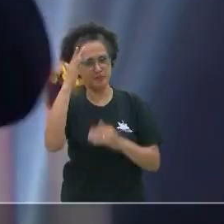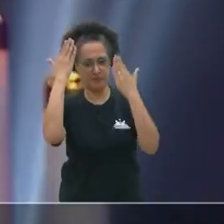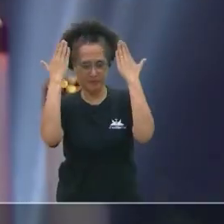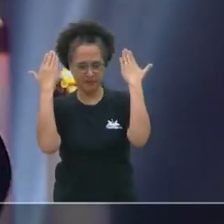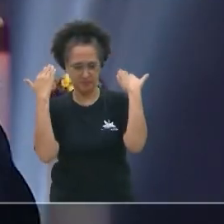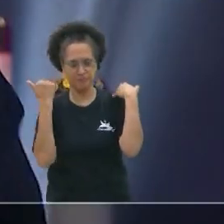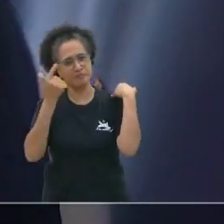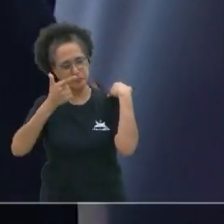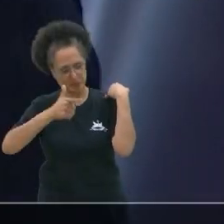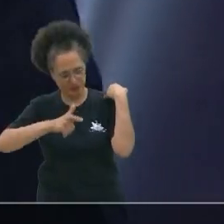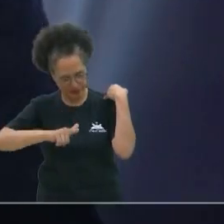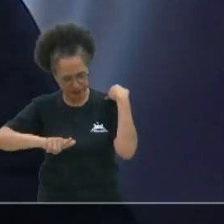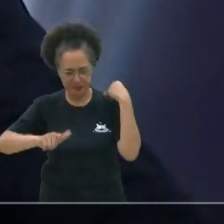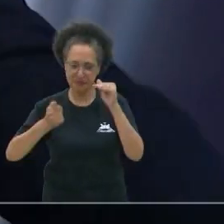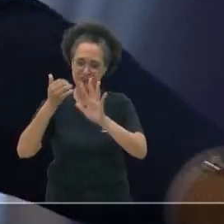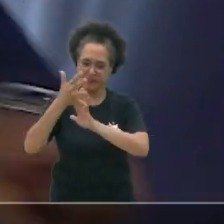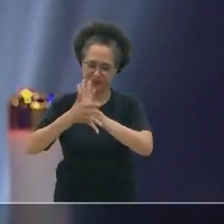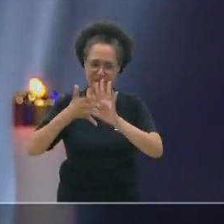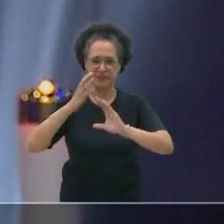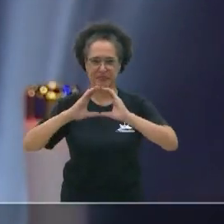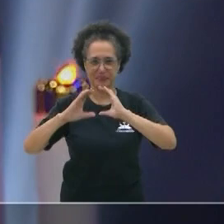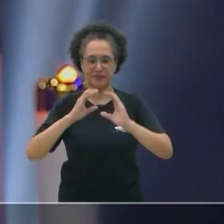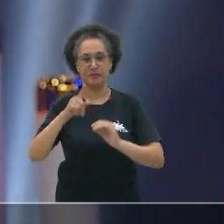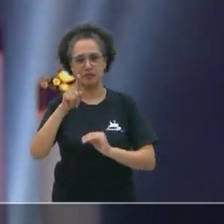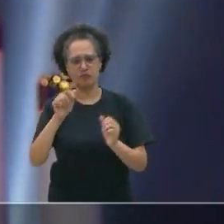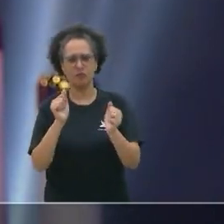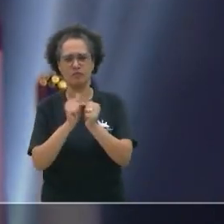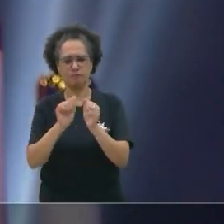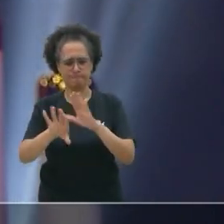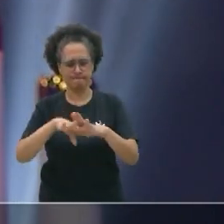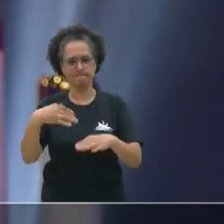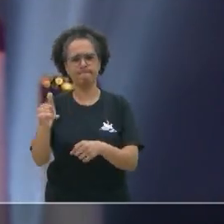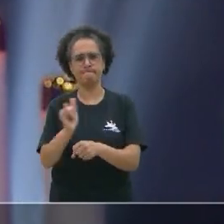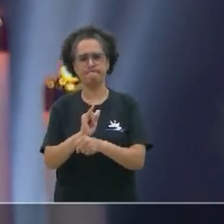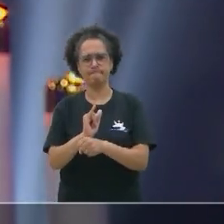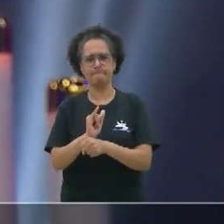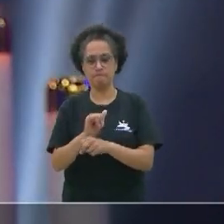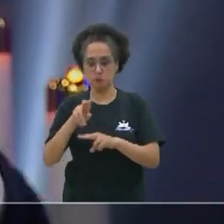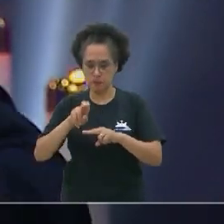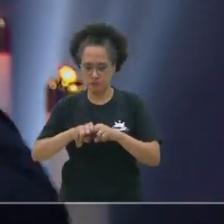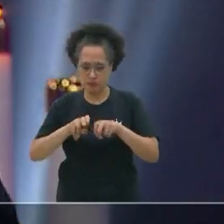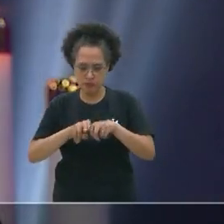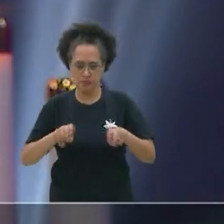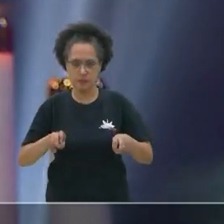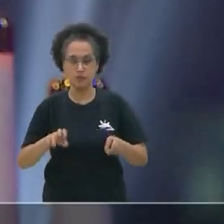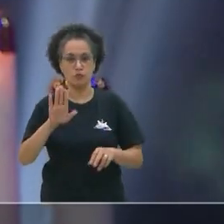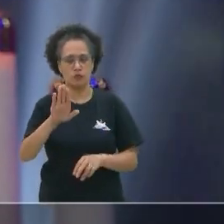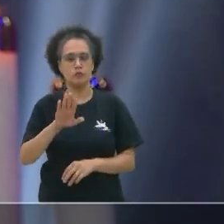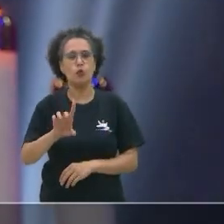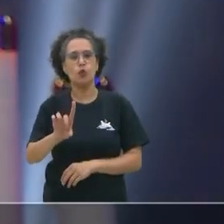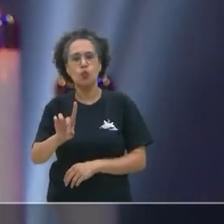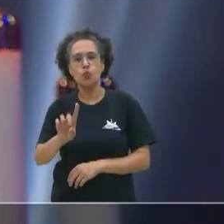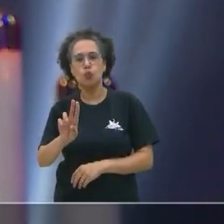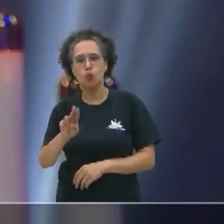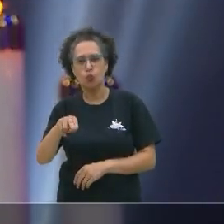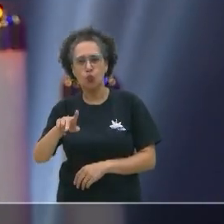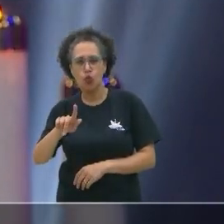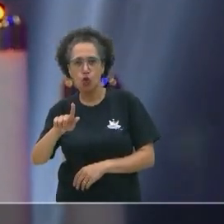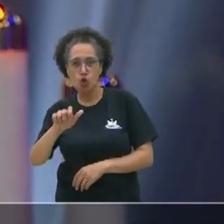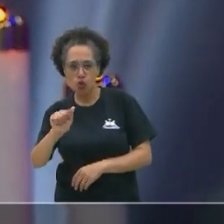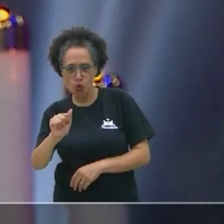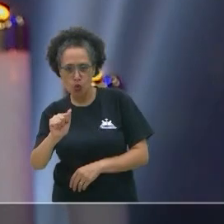estava conosco no nosso canal do YouTube e vocês que estão sentados. O Dunga, quando ele compôs essa música em